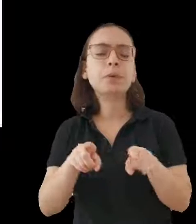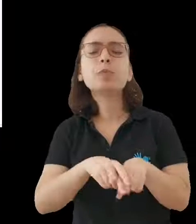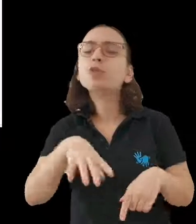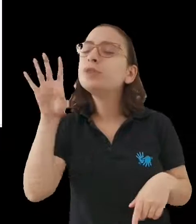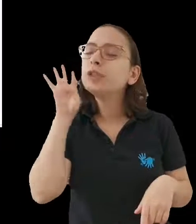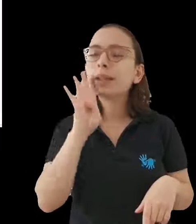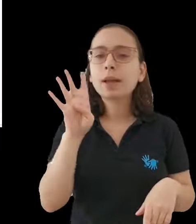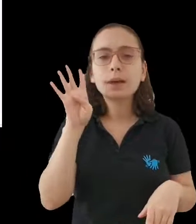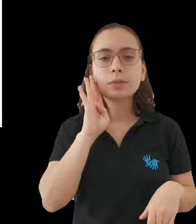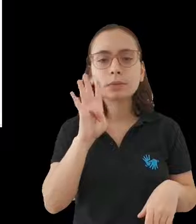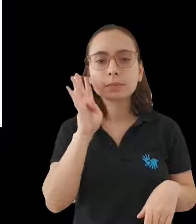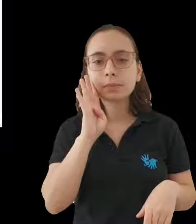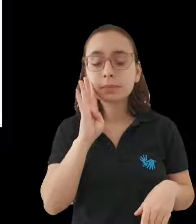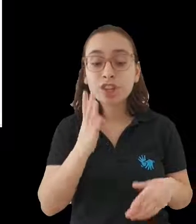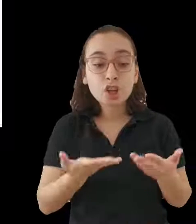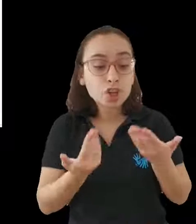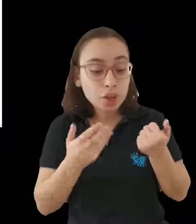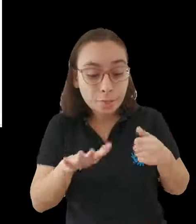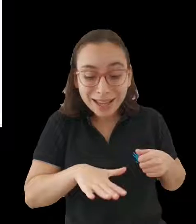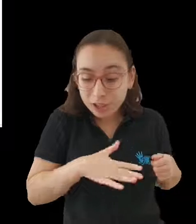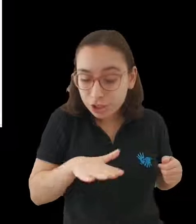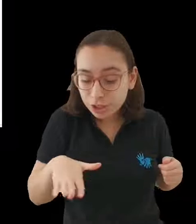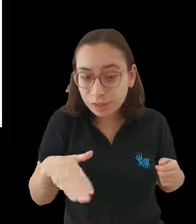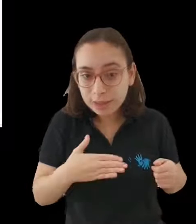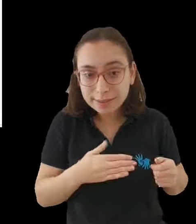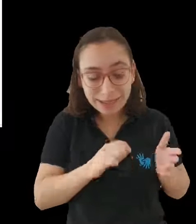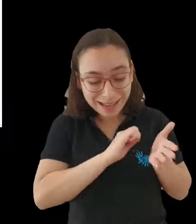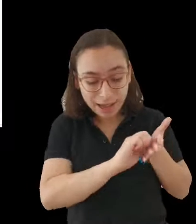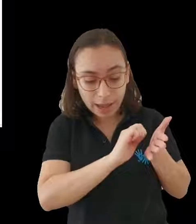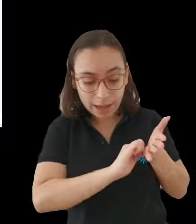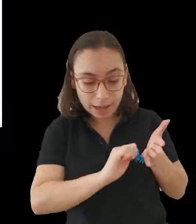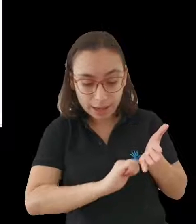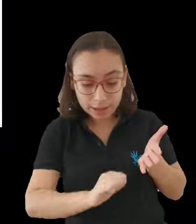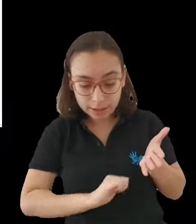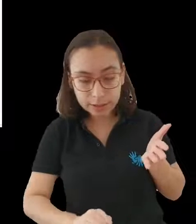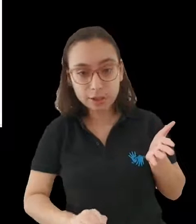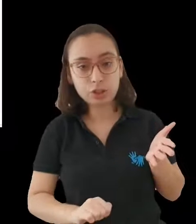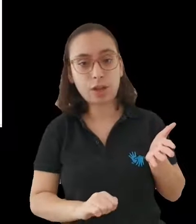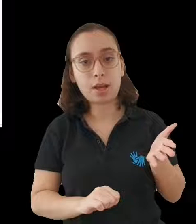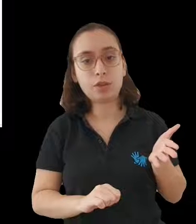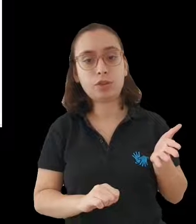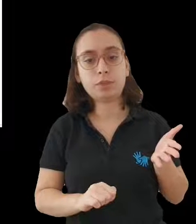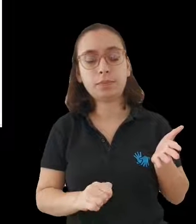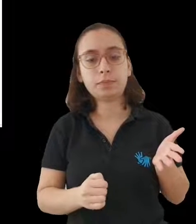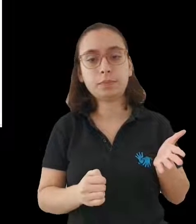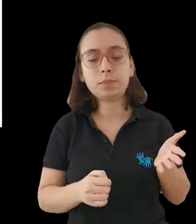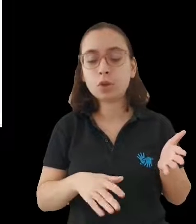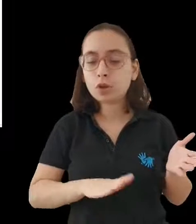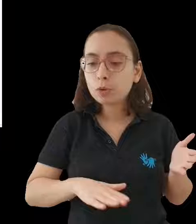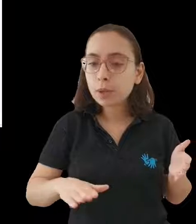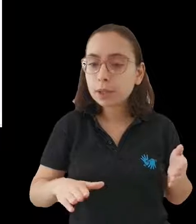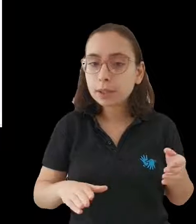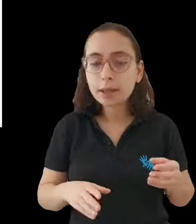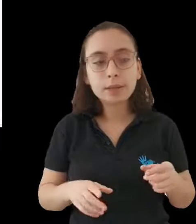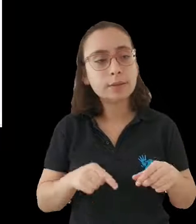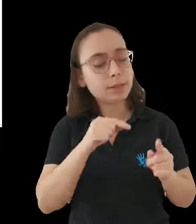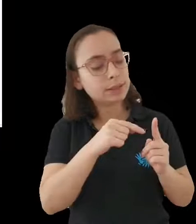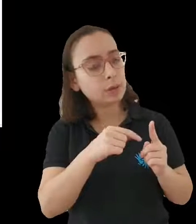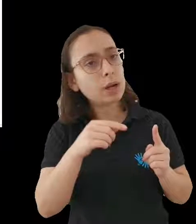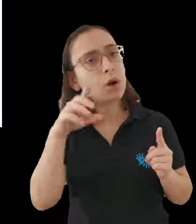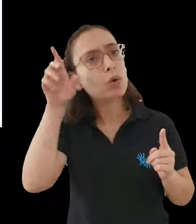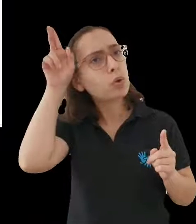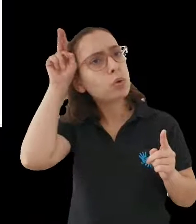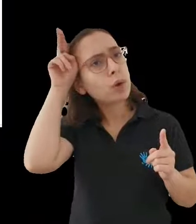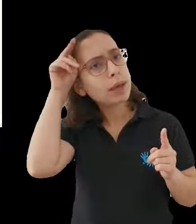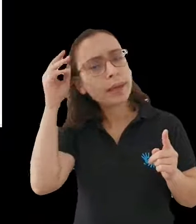que é muito legal é chamar as crianças para fazer essa listagem do encadeamento, sabe? Então, uma criança vai segurar